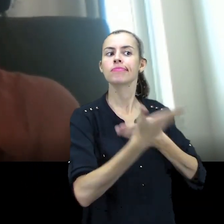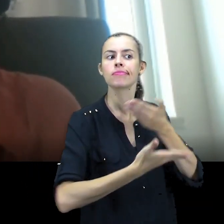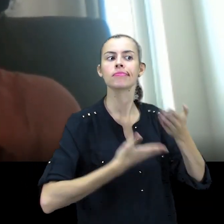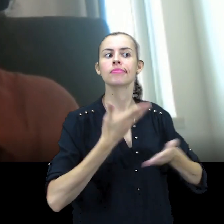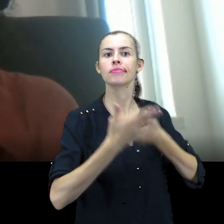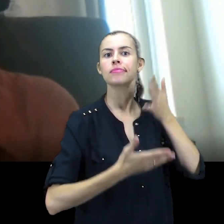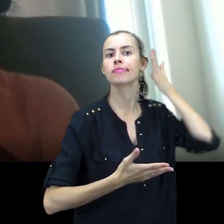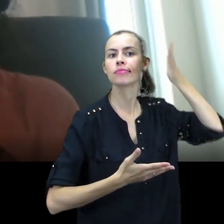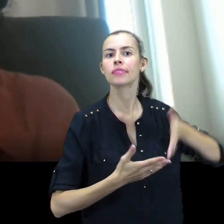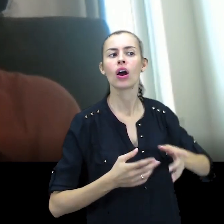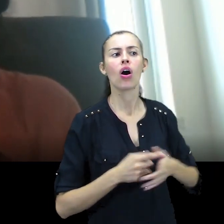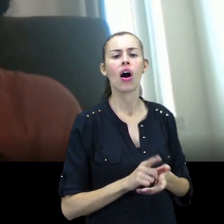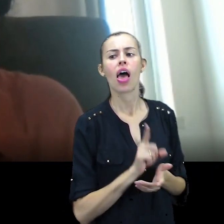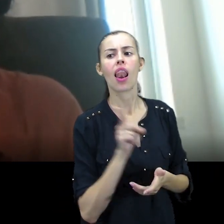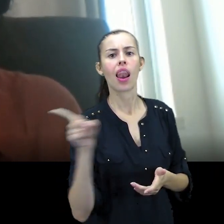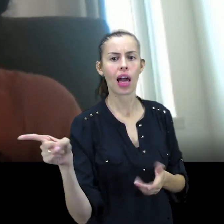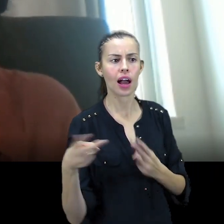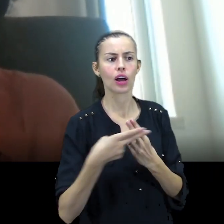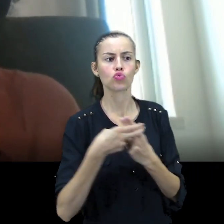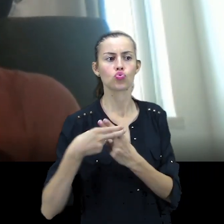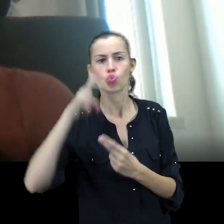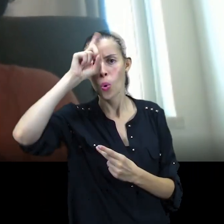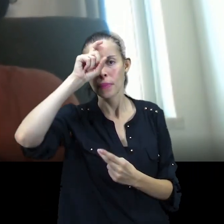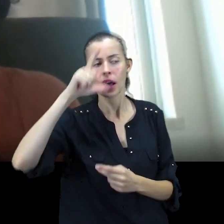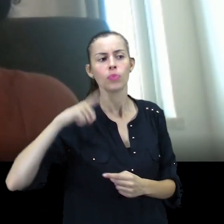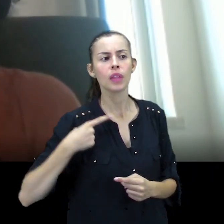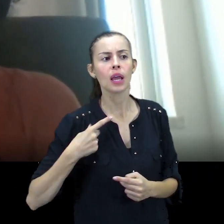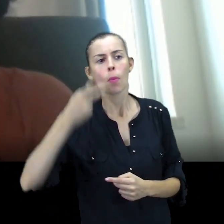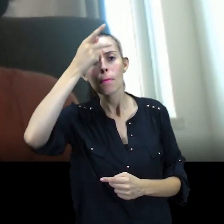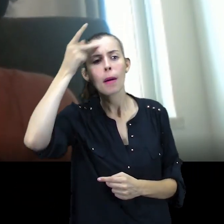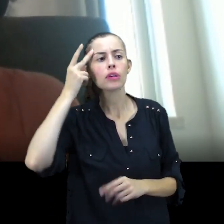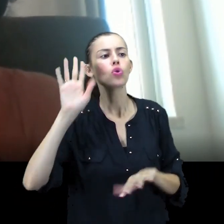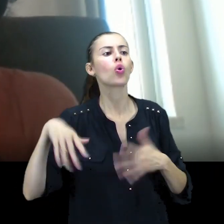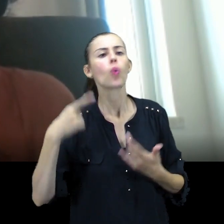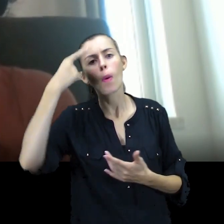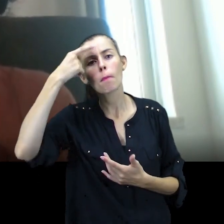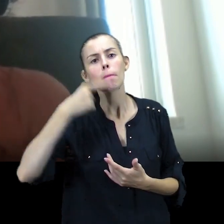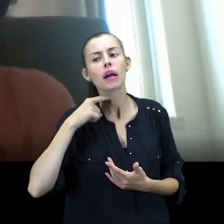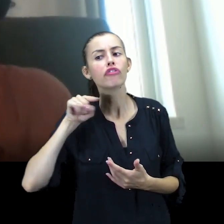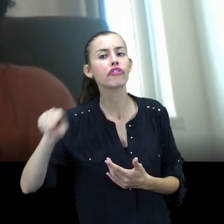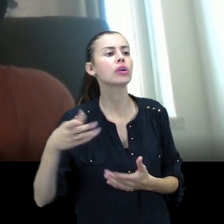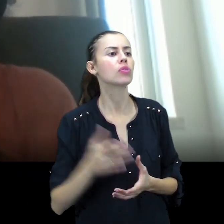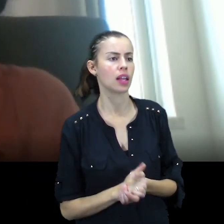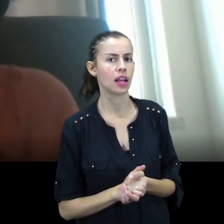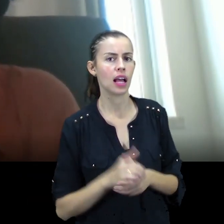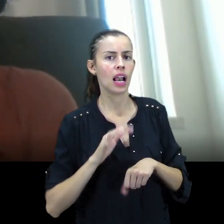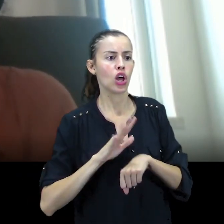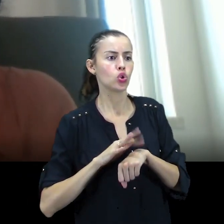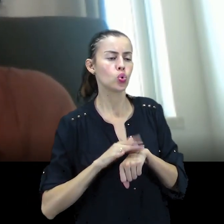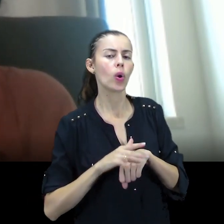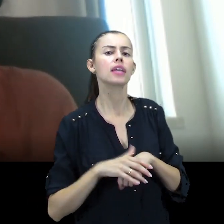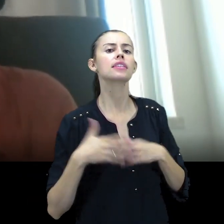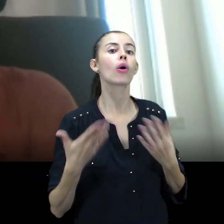saúde. Então, esse é o primeiro elemento que precisa ser constituinte, assim, dos cursos de saúde. O aluno não pode chegar